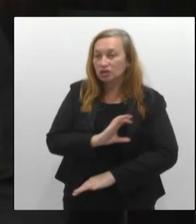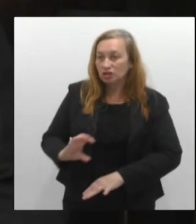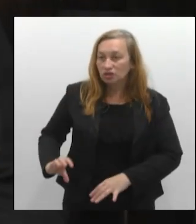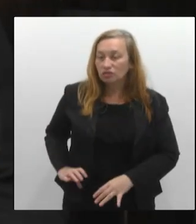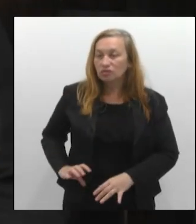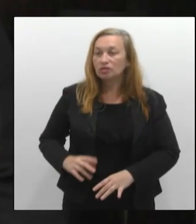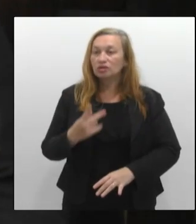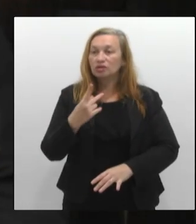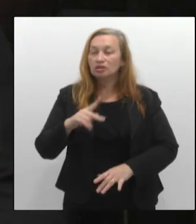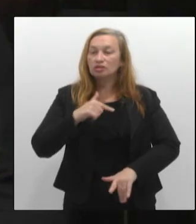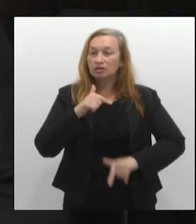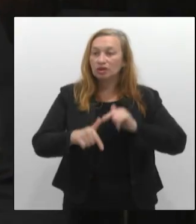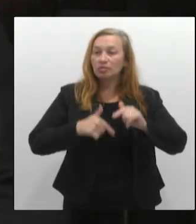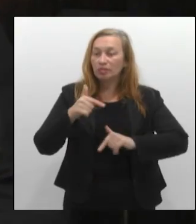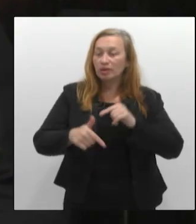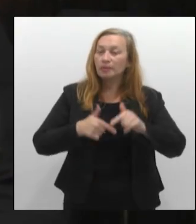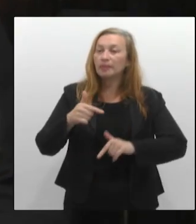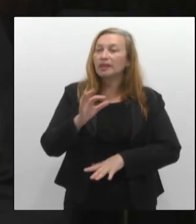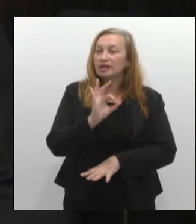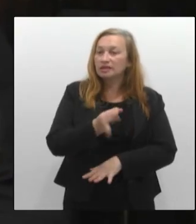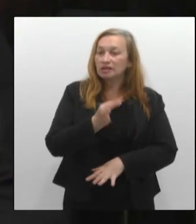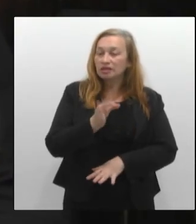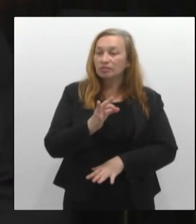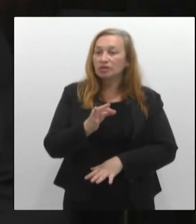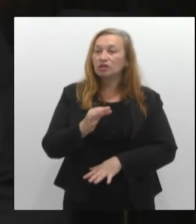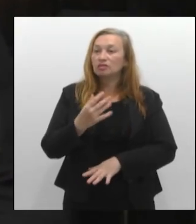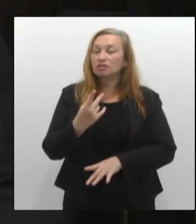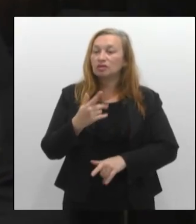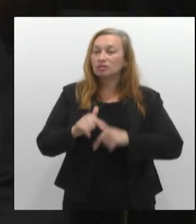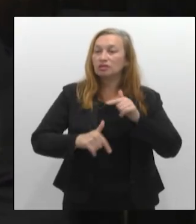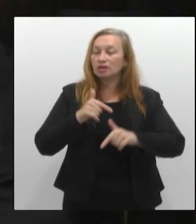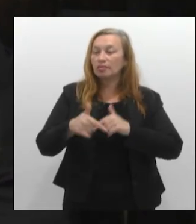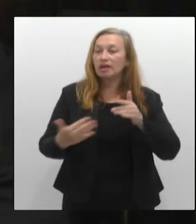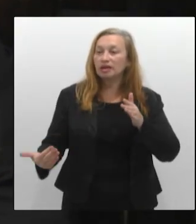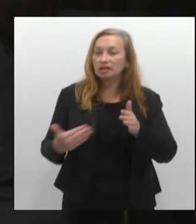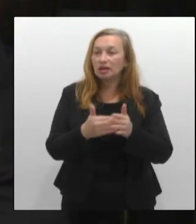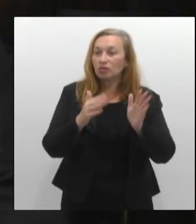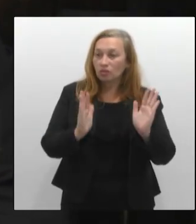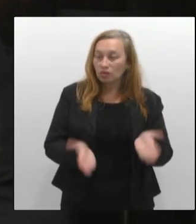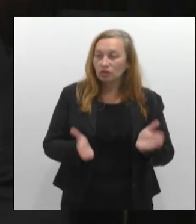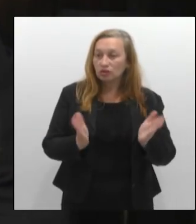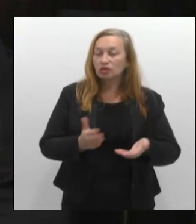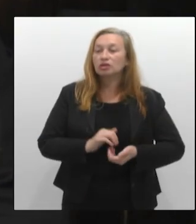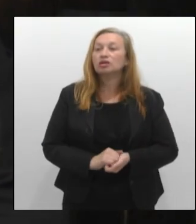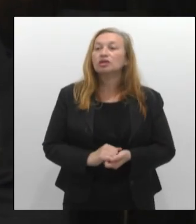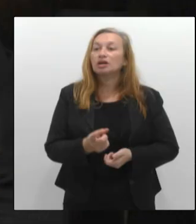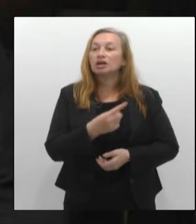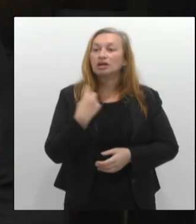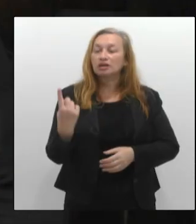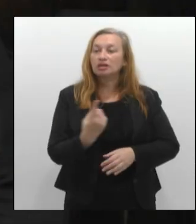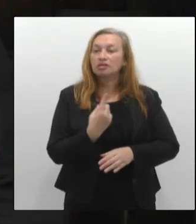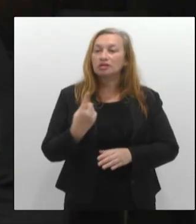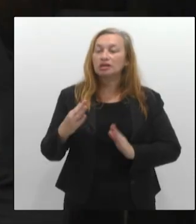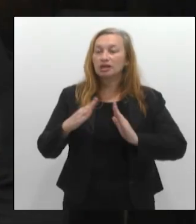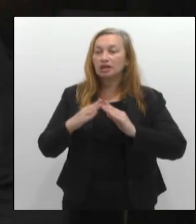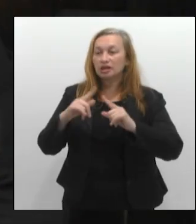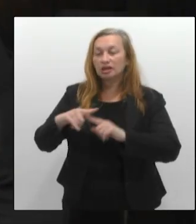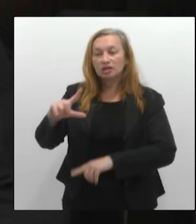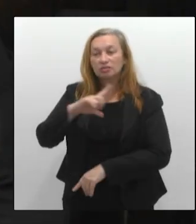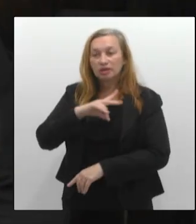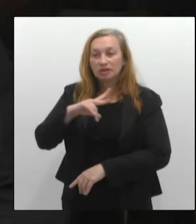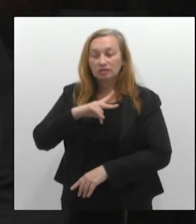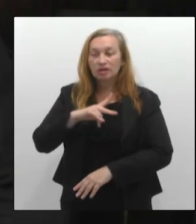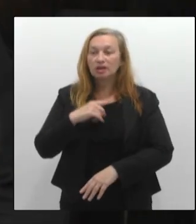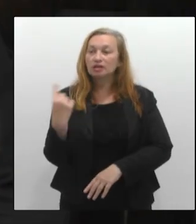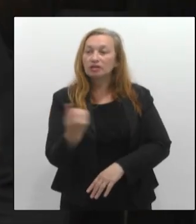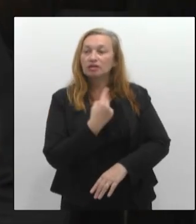missão, e fez disso justamente a sua grande missão até hoje, não é? A nossa igreja particular e da nossa